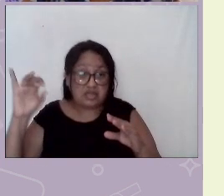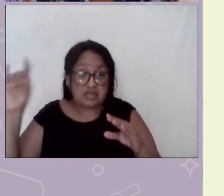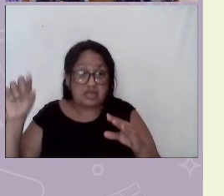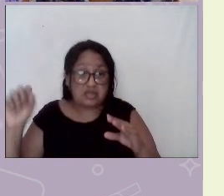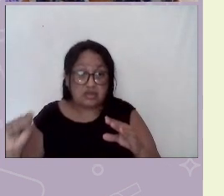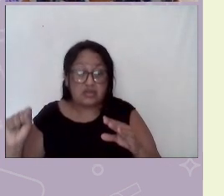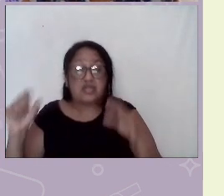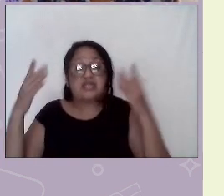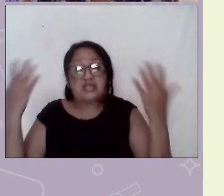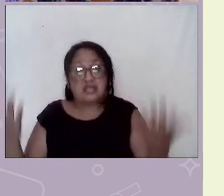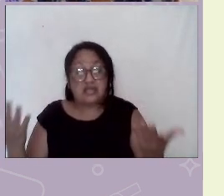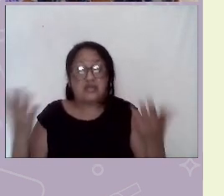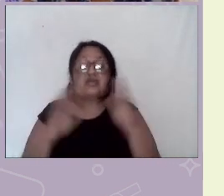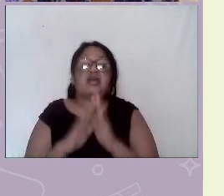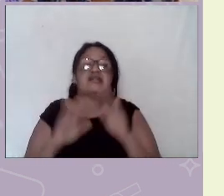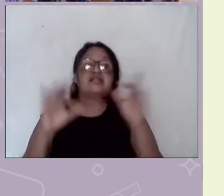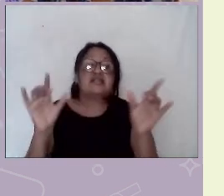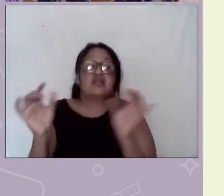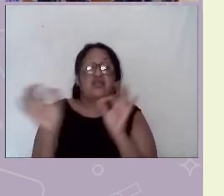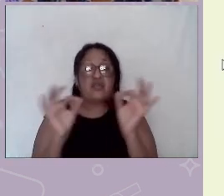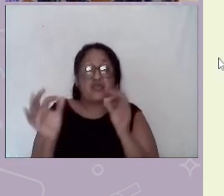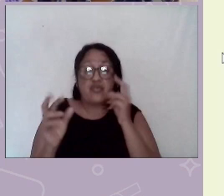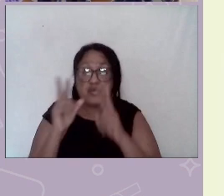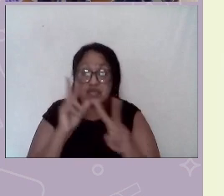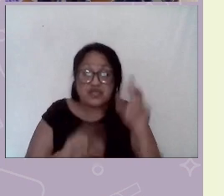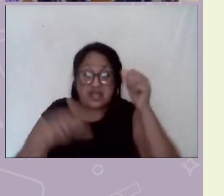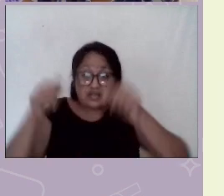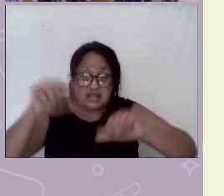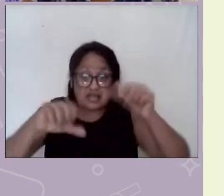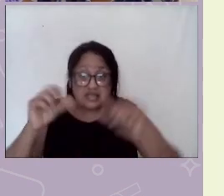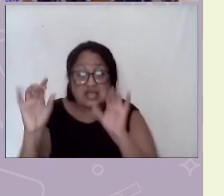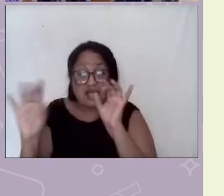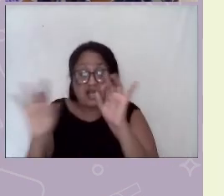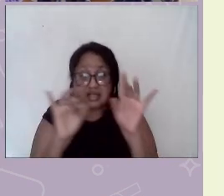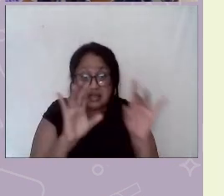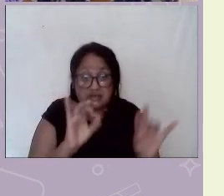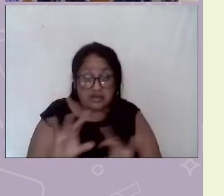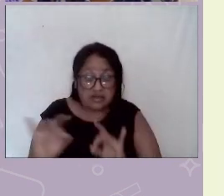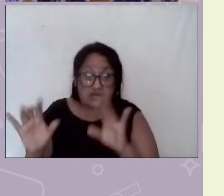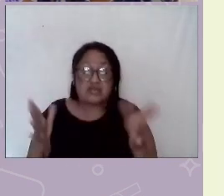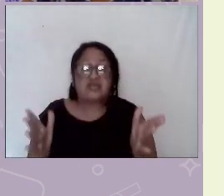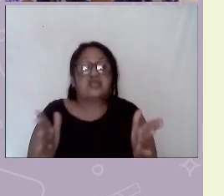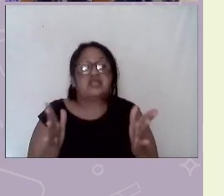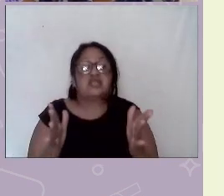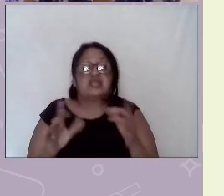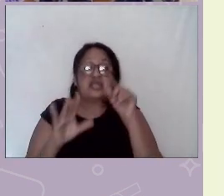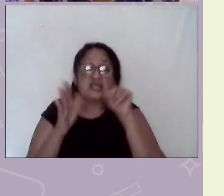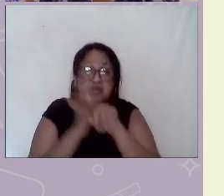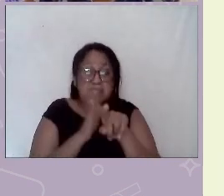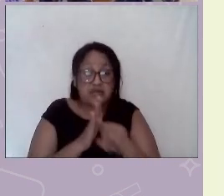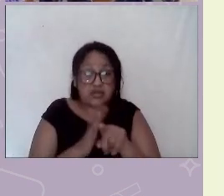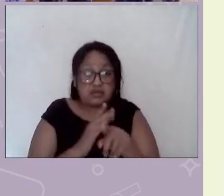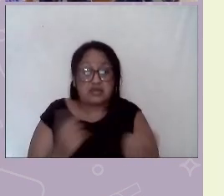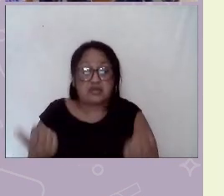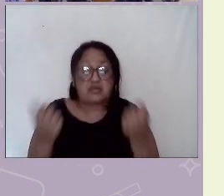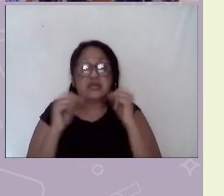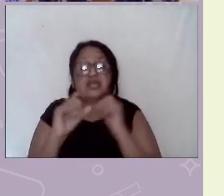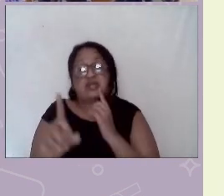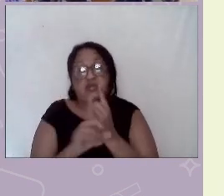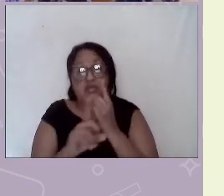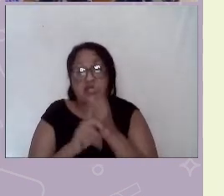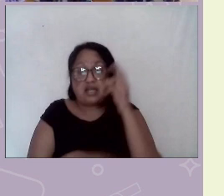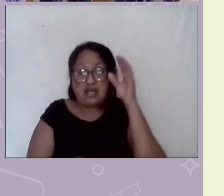redução certo então vamos analisar cada uma das alternativas para encontrar a